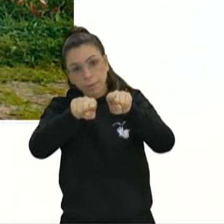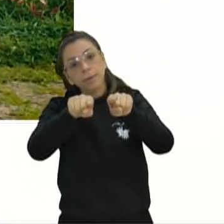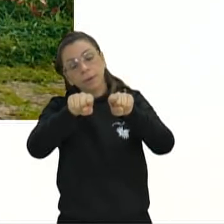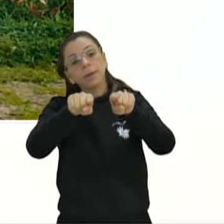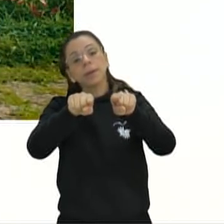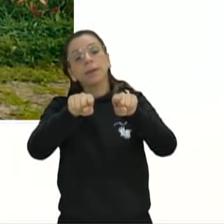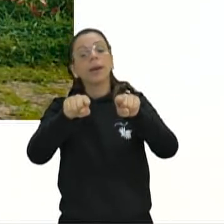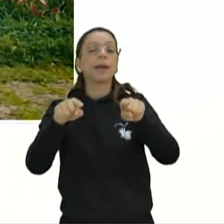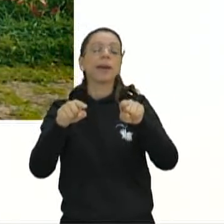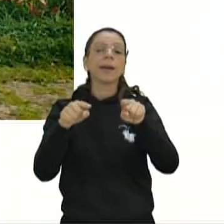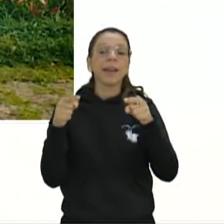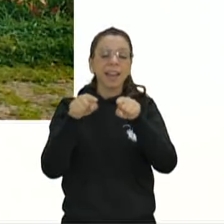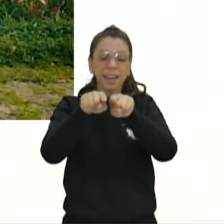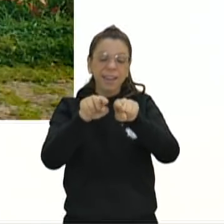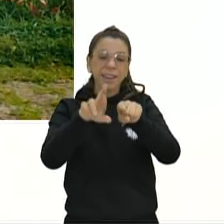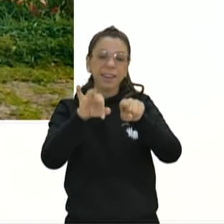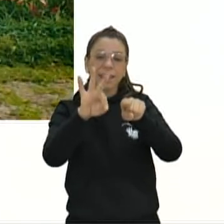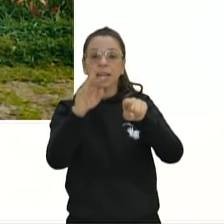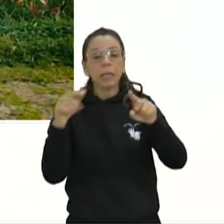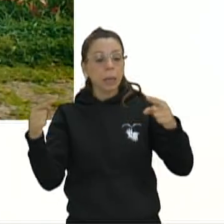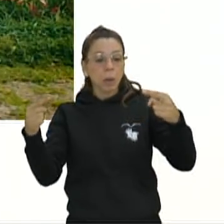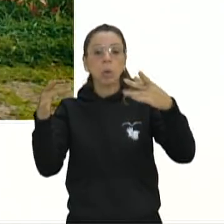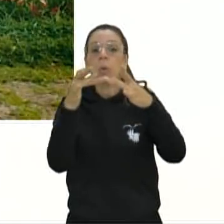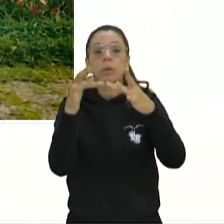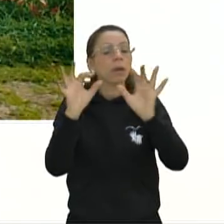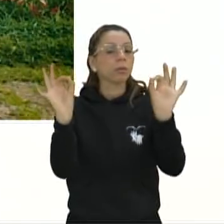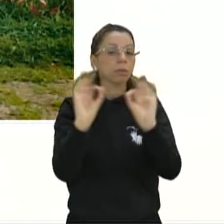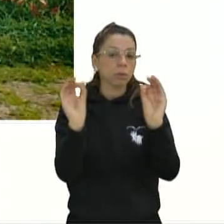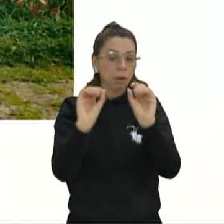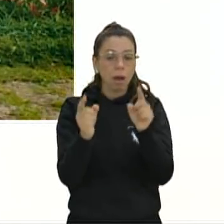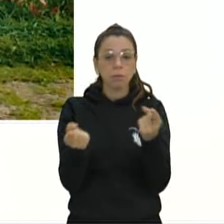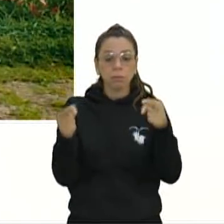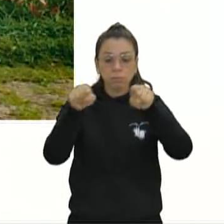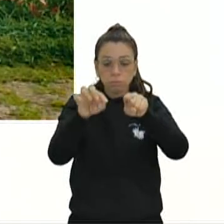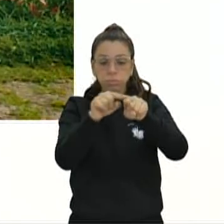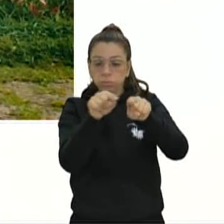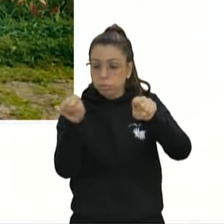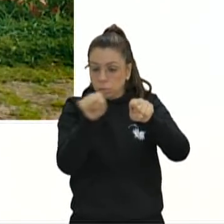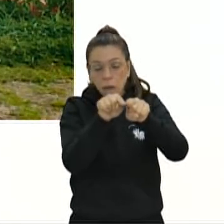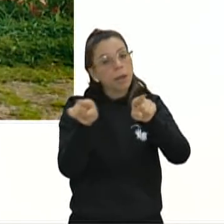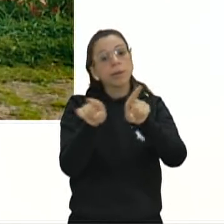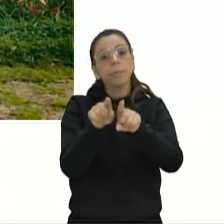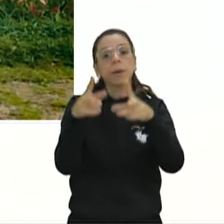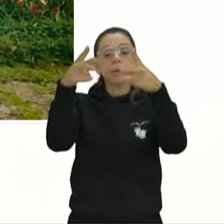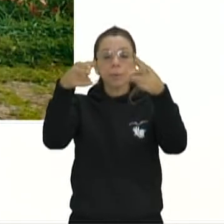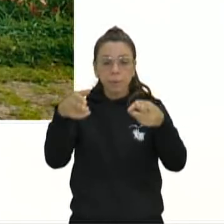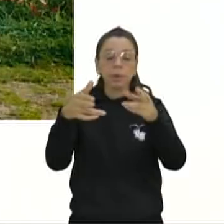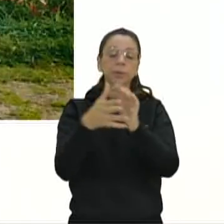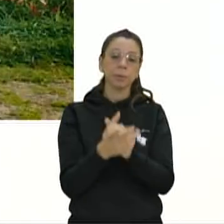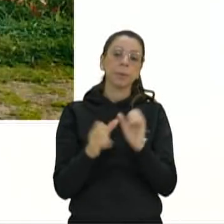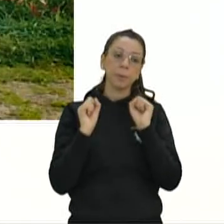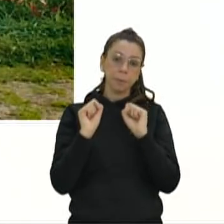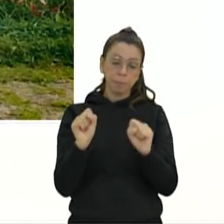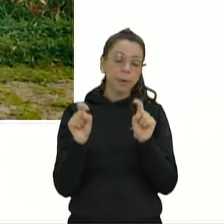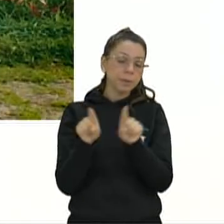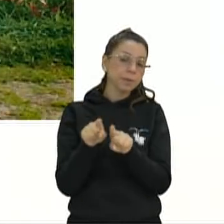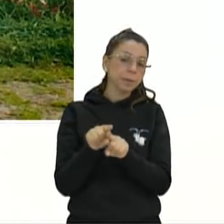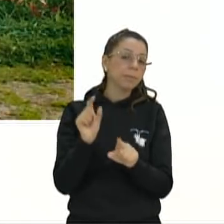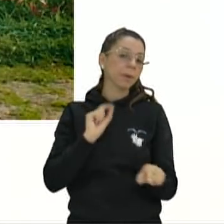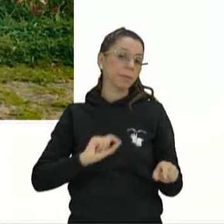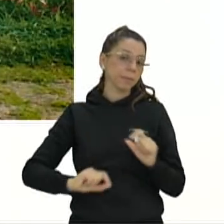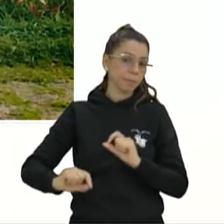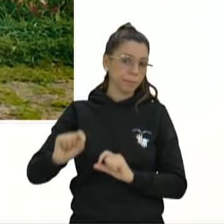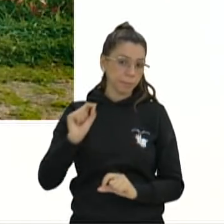que são retas que não se encontram e mantêm a mesma distância entre si. Elas podem ser, as retas e as linhas, elas